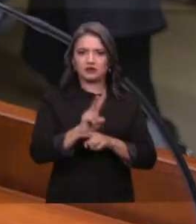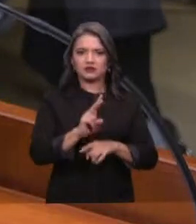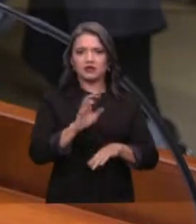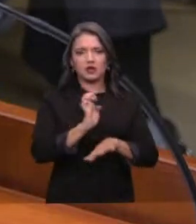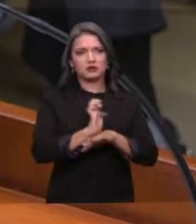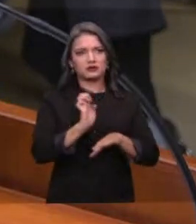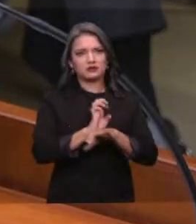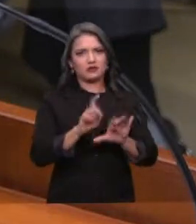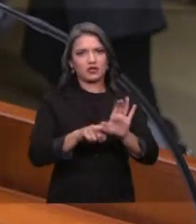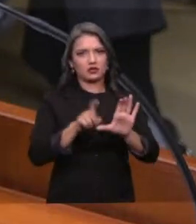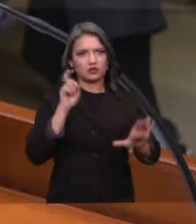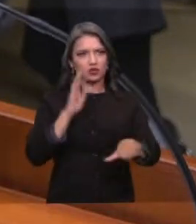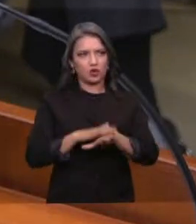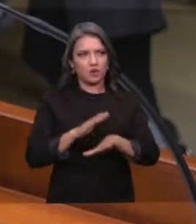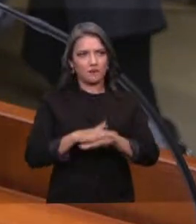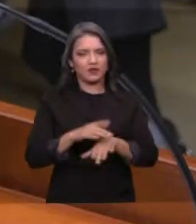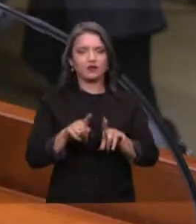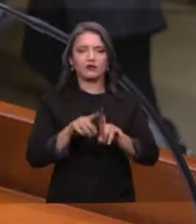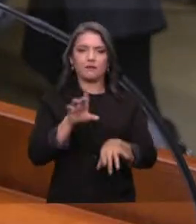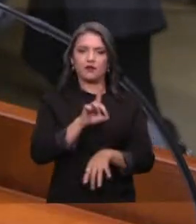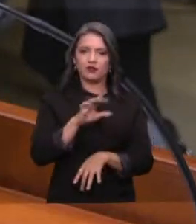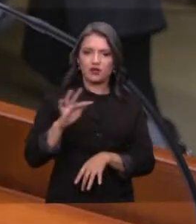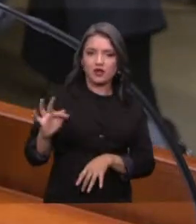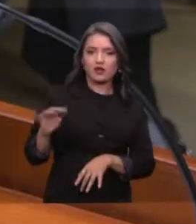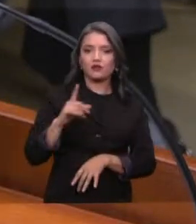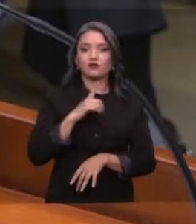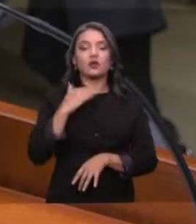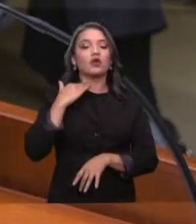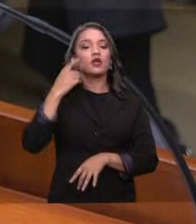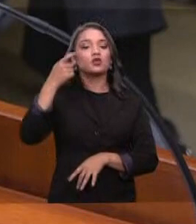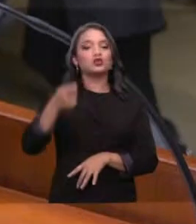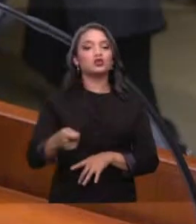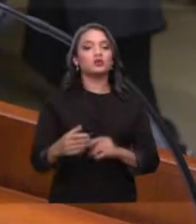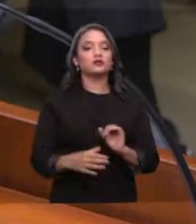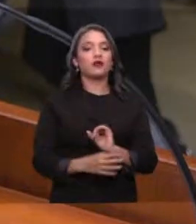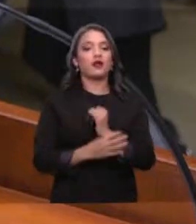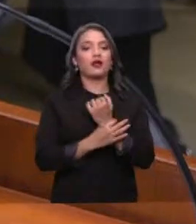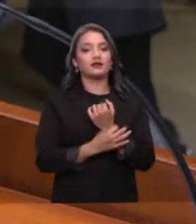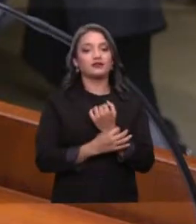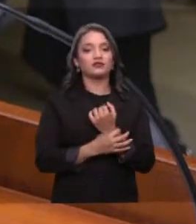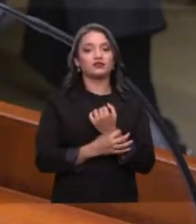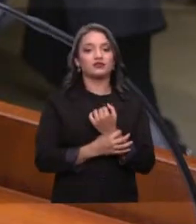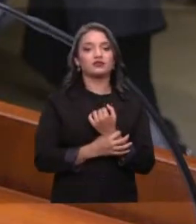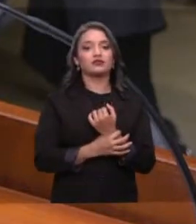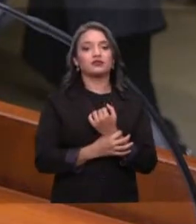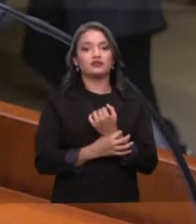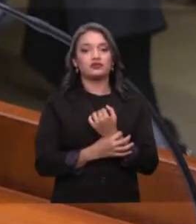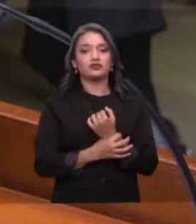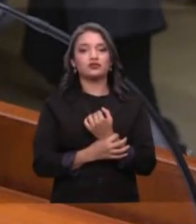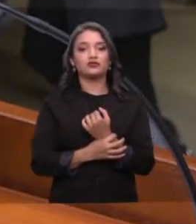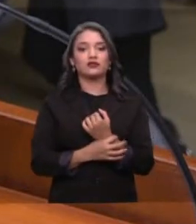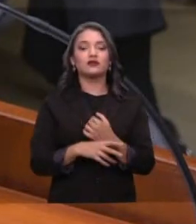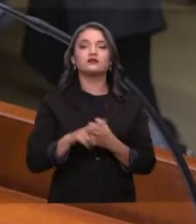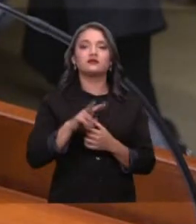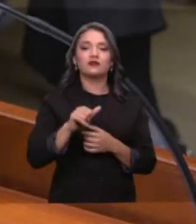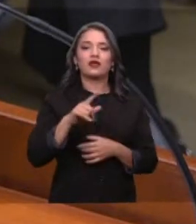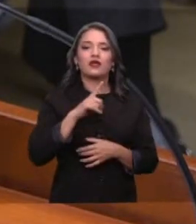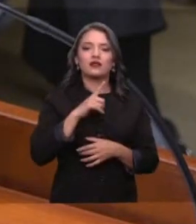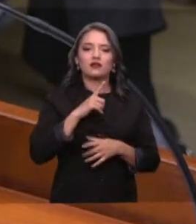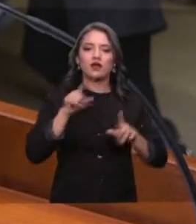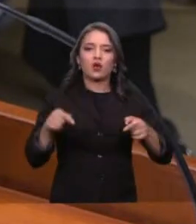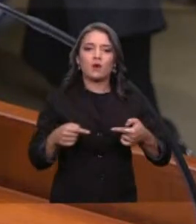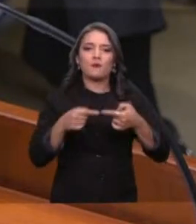e do Distrito Federal ao estatuir que a designação do juiz das garantias será realizada de acordo com as normas